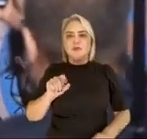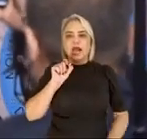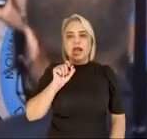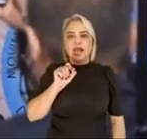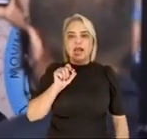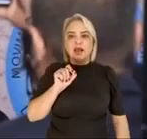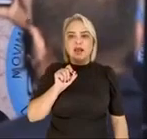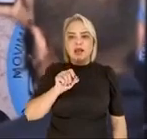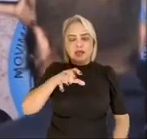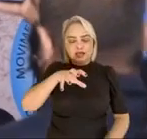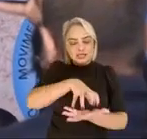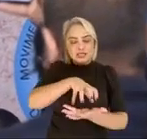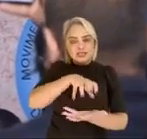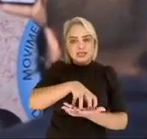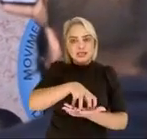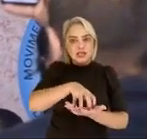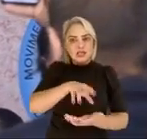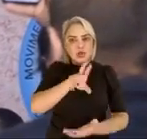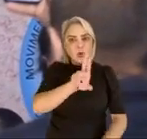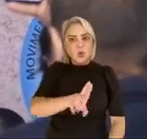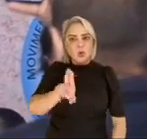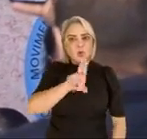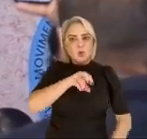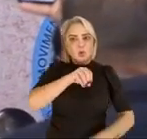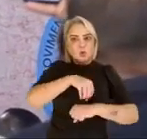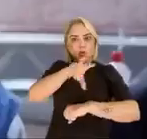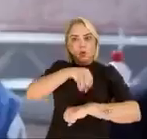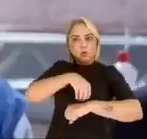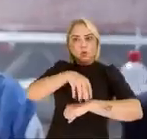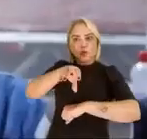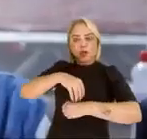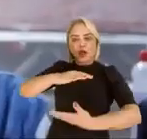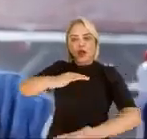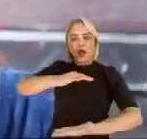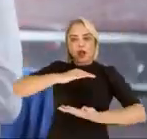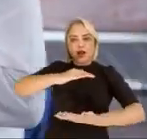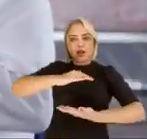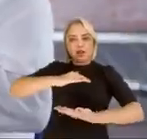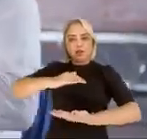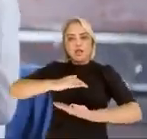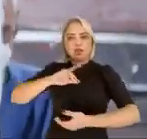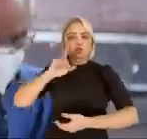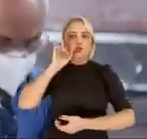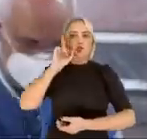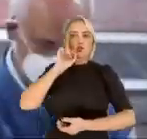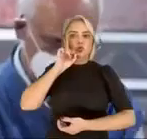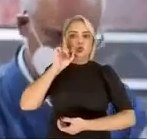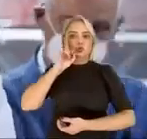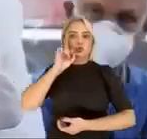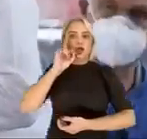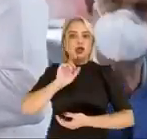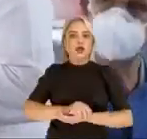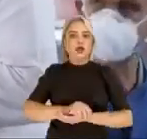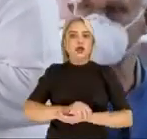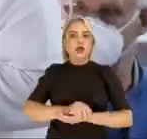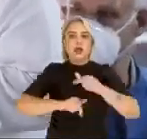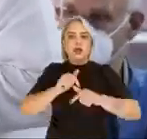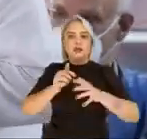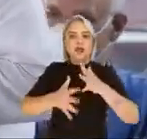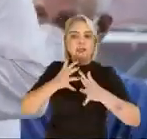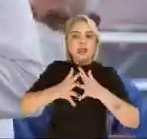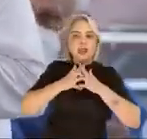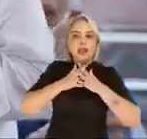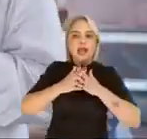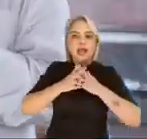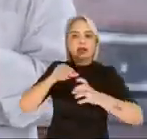aqui é utilizada para distribuir alimento todo dia, eu não achei justo a gente atrapalhar a